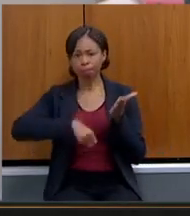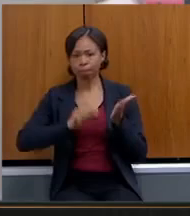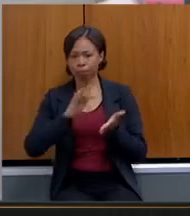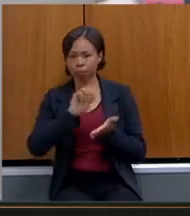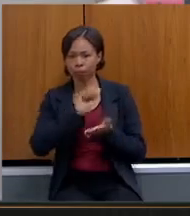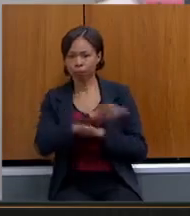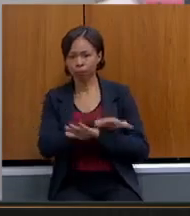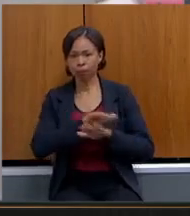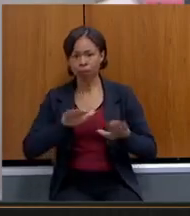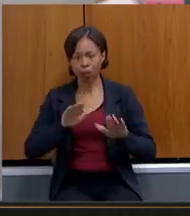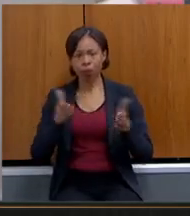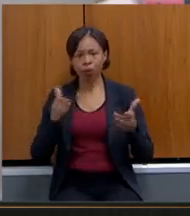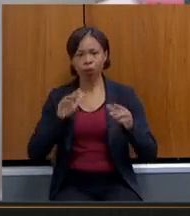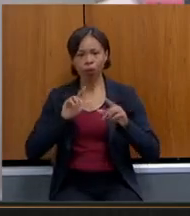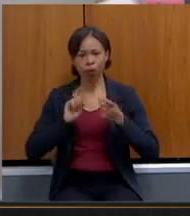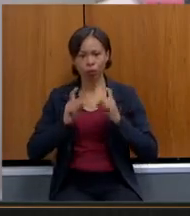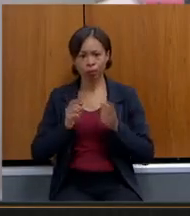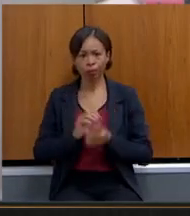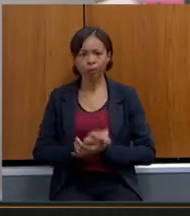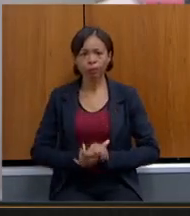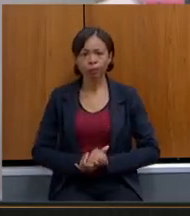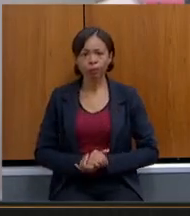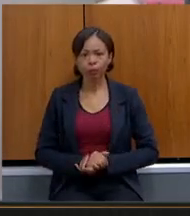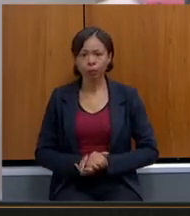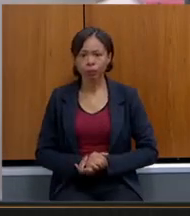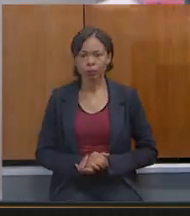da ata e encerra os trabalhos